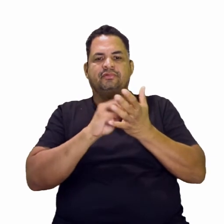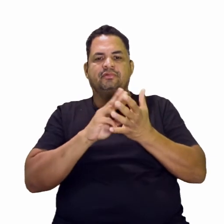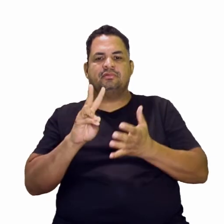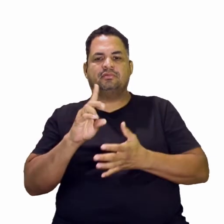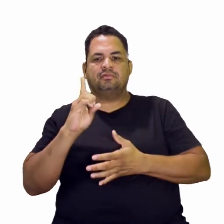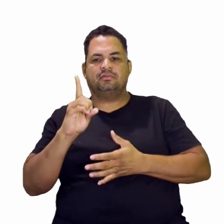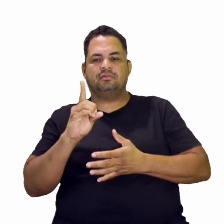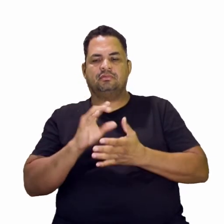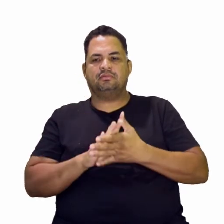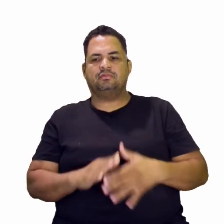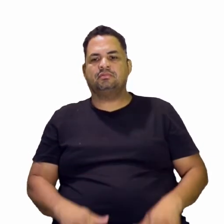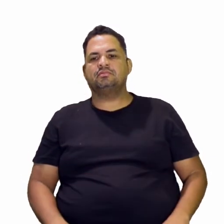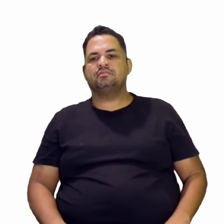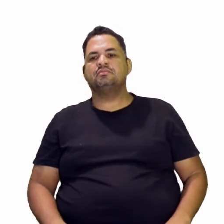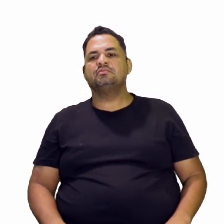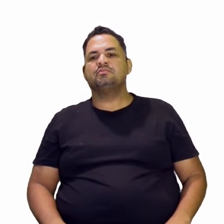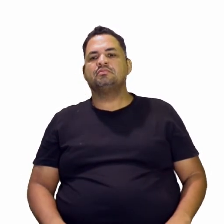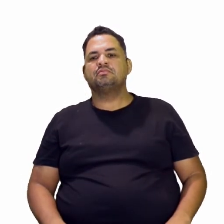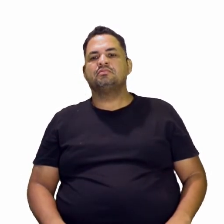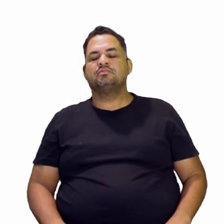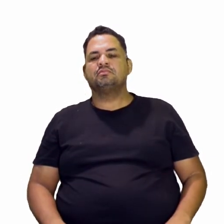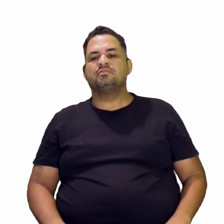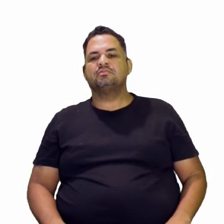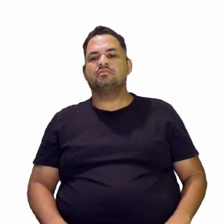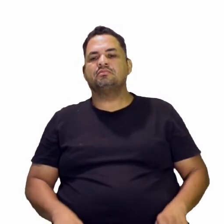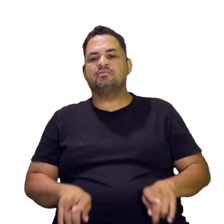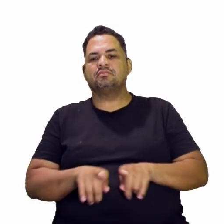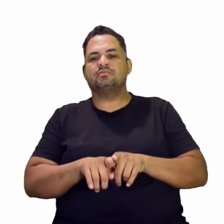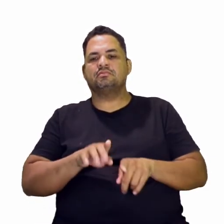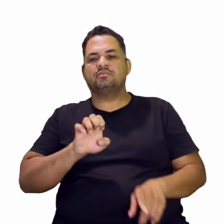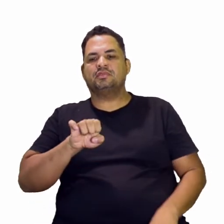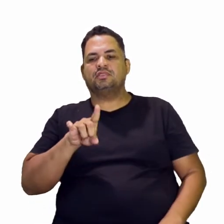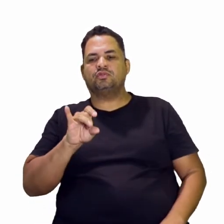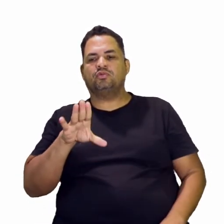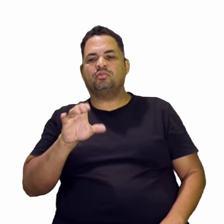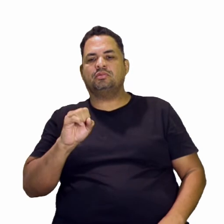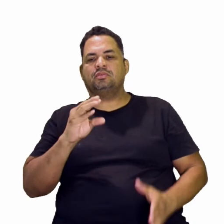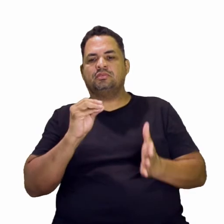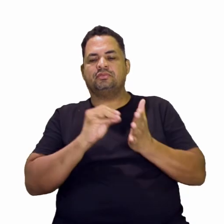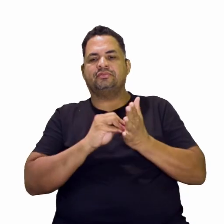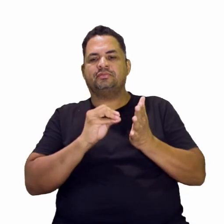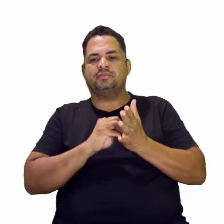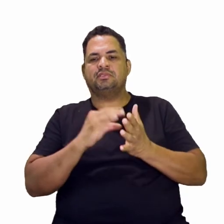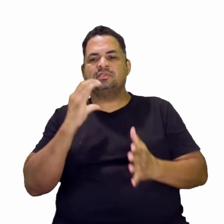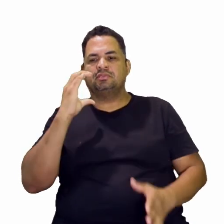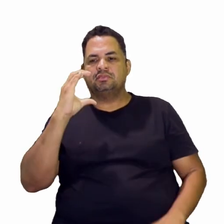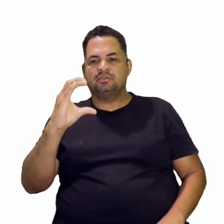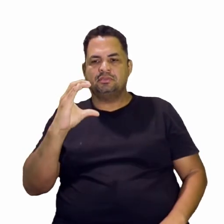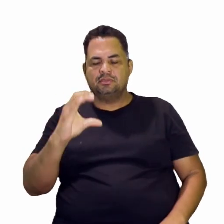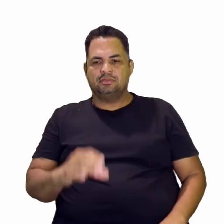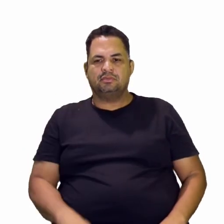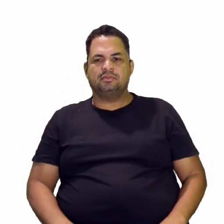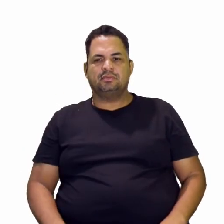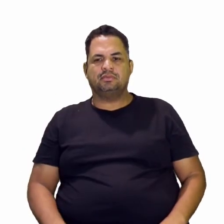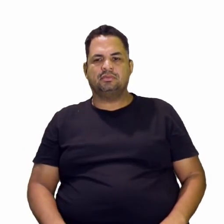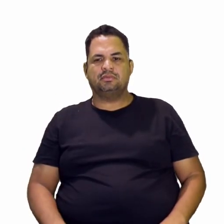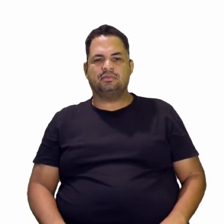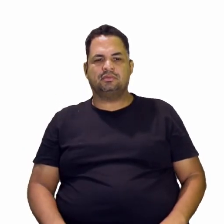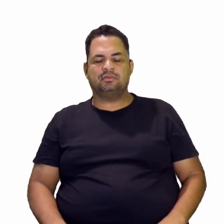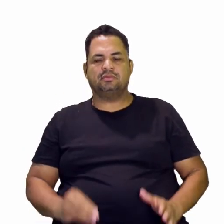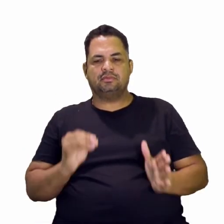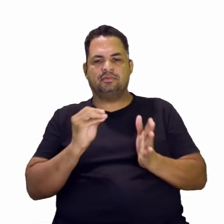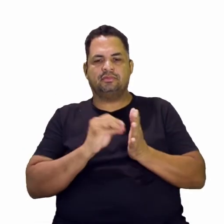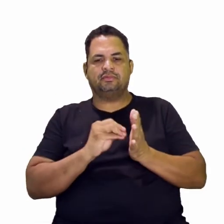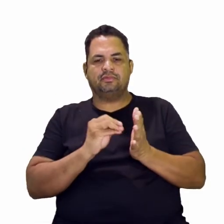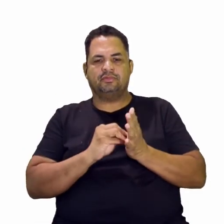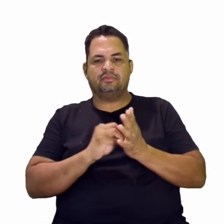vitamina D, tá? E também o escorbuto, que é a falta da vitamina C. Então, faltou